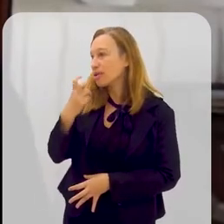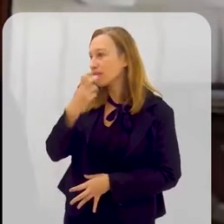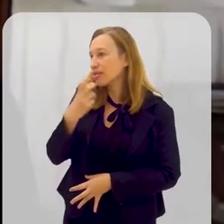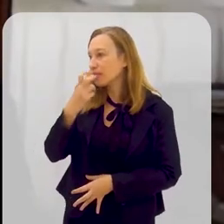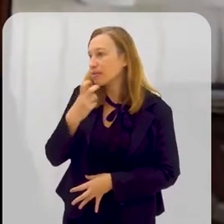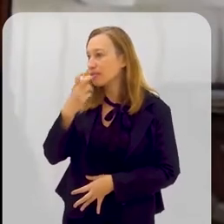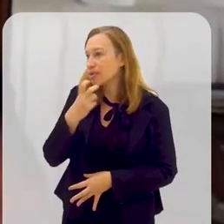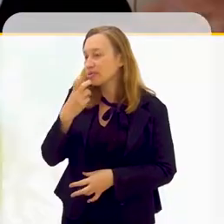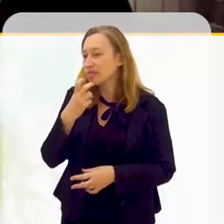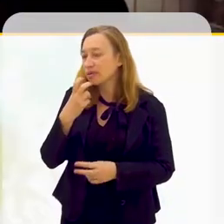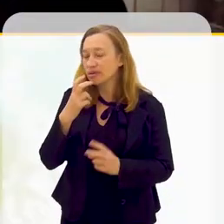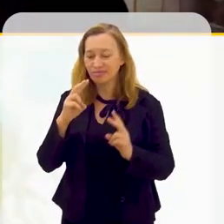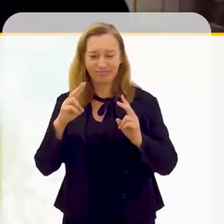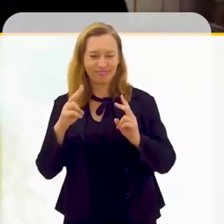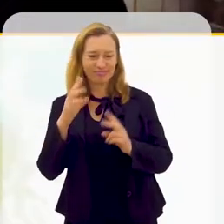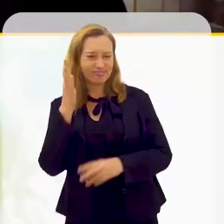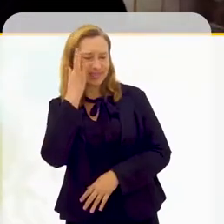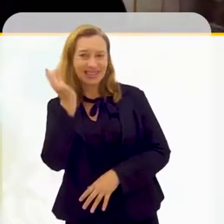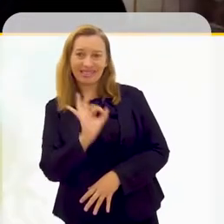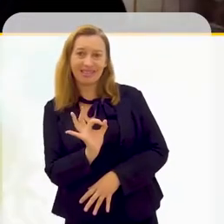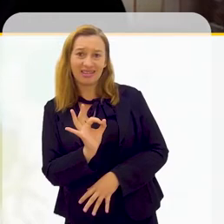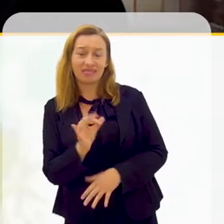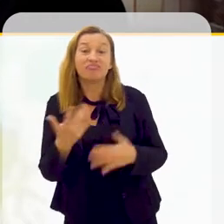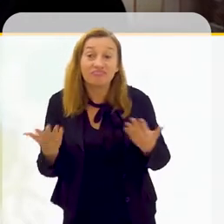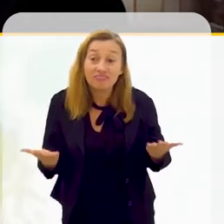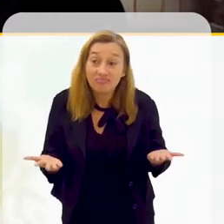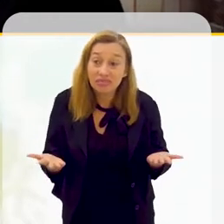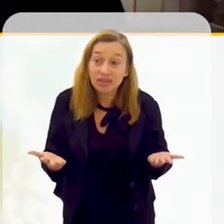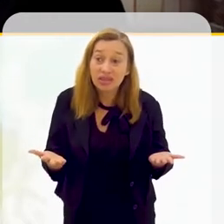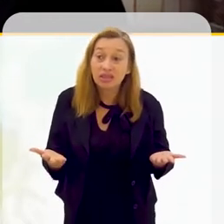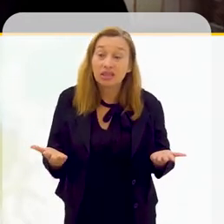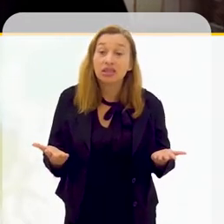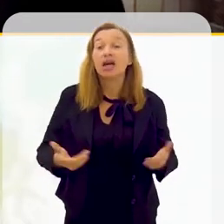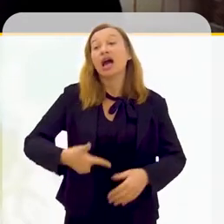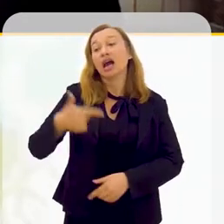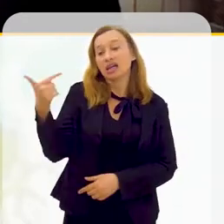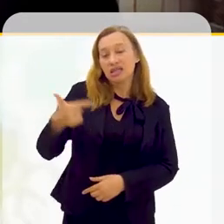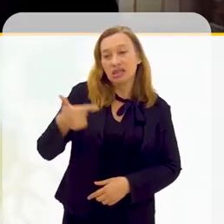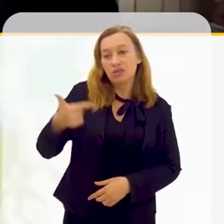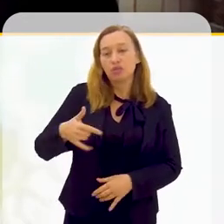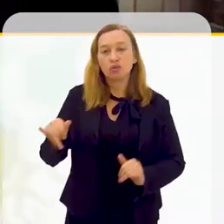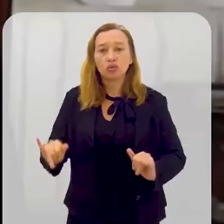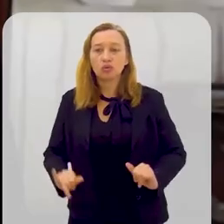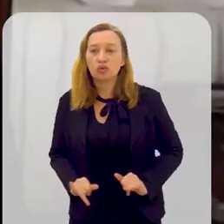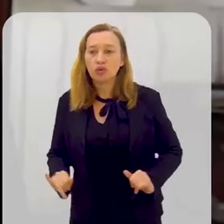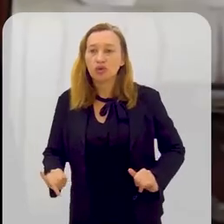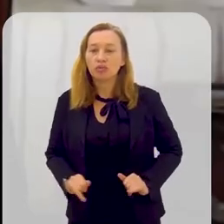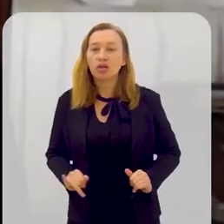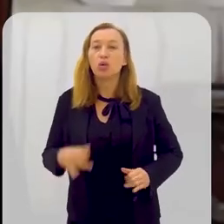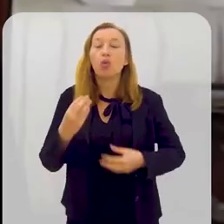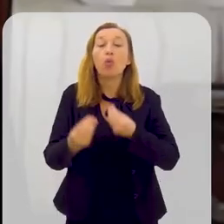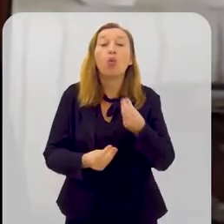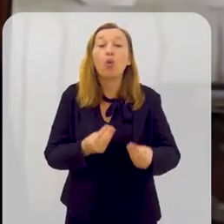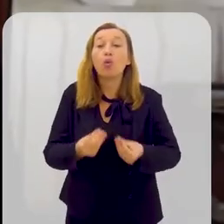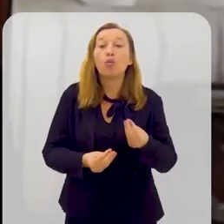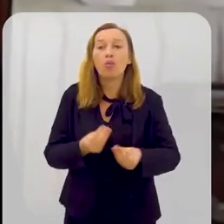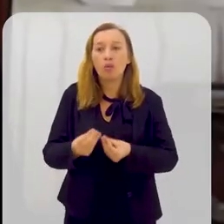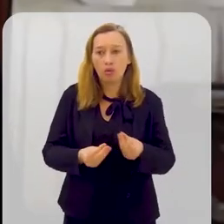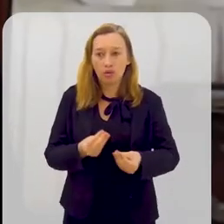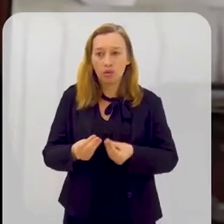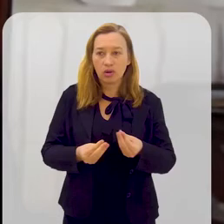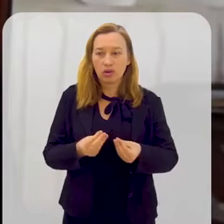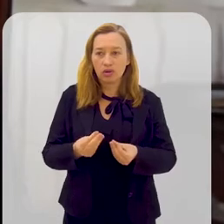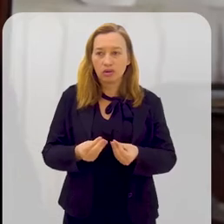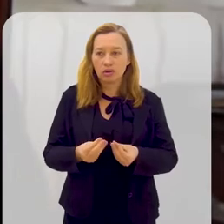faz imitando uma pessoa falando né a segunda dor é que como